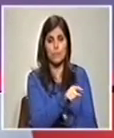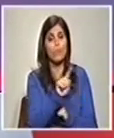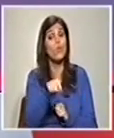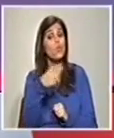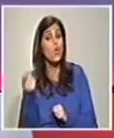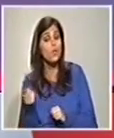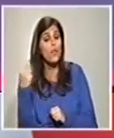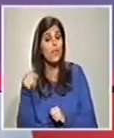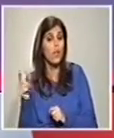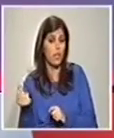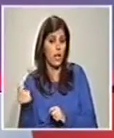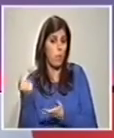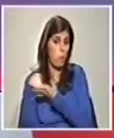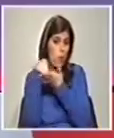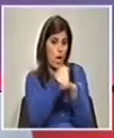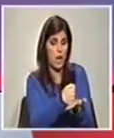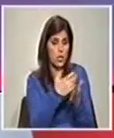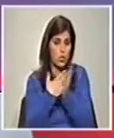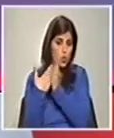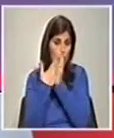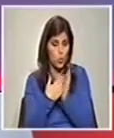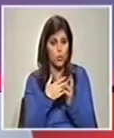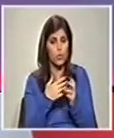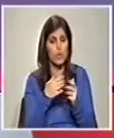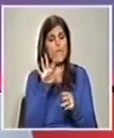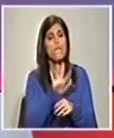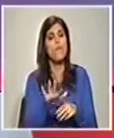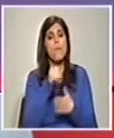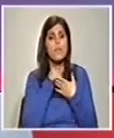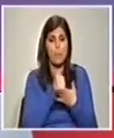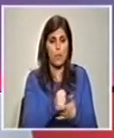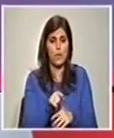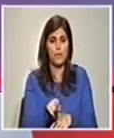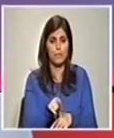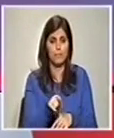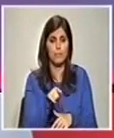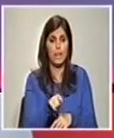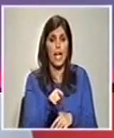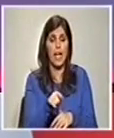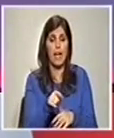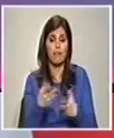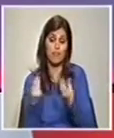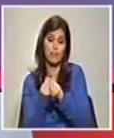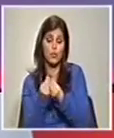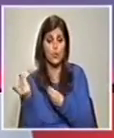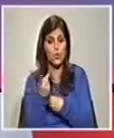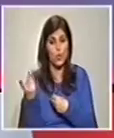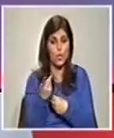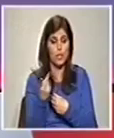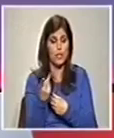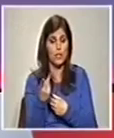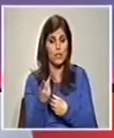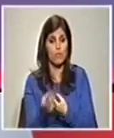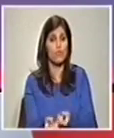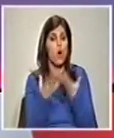ter o dinheiro para apoiar estudos e formas de apoio. E é nesta convergência que vamos chegar a